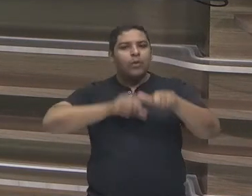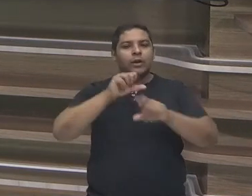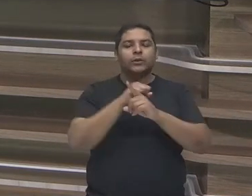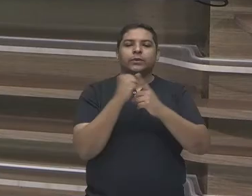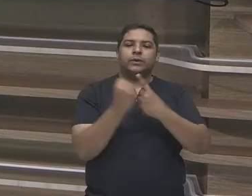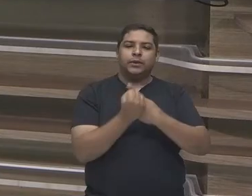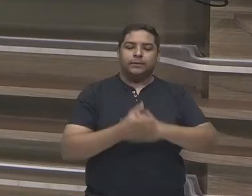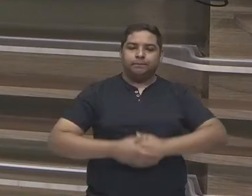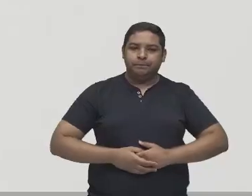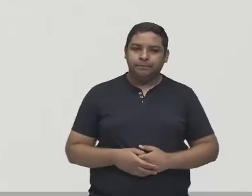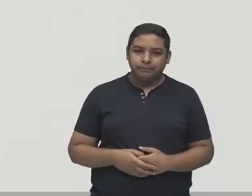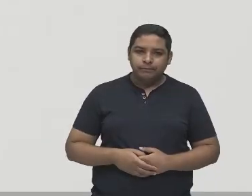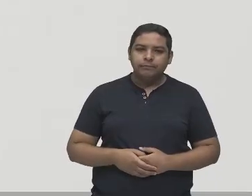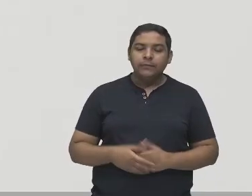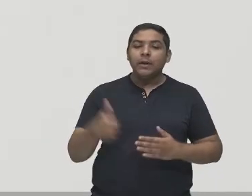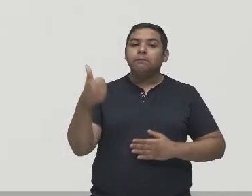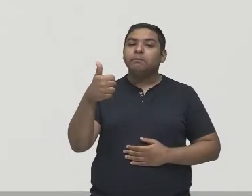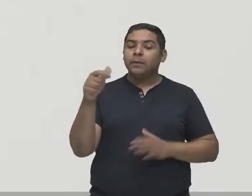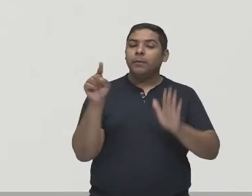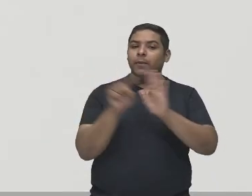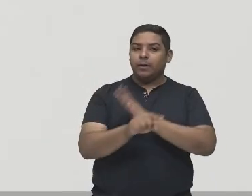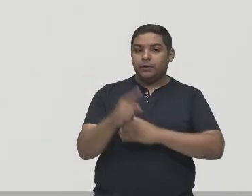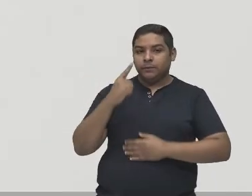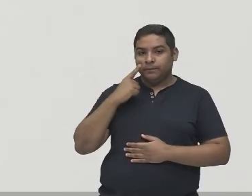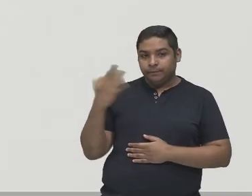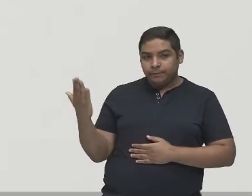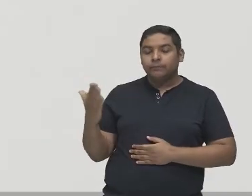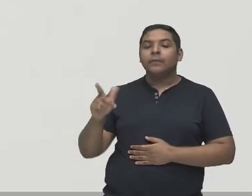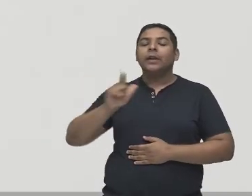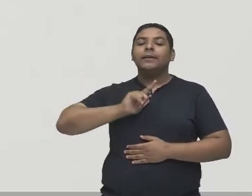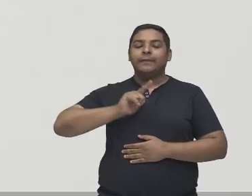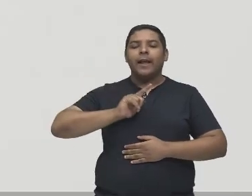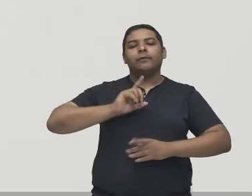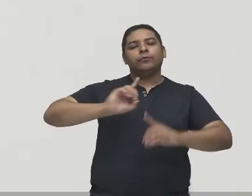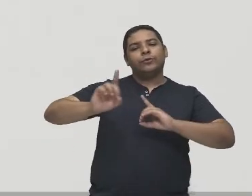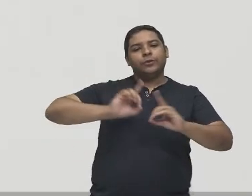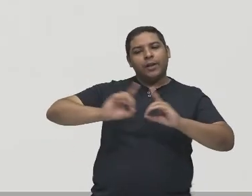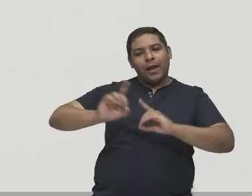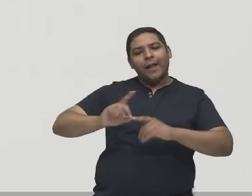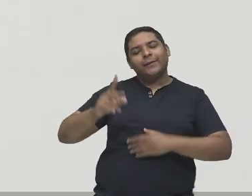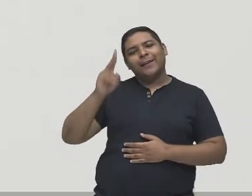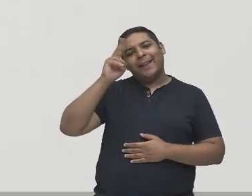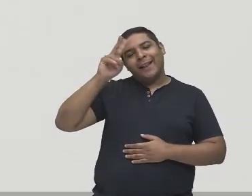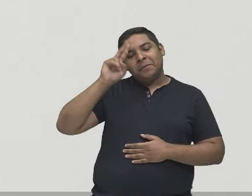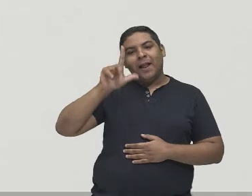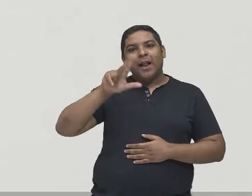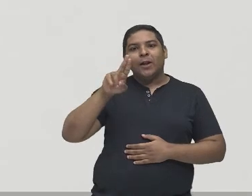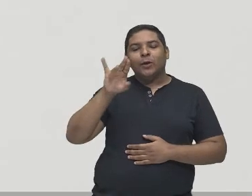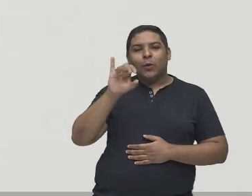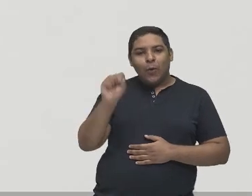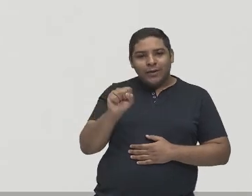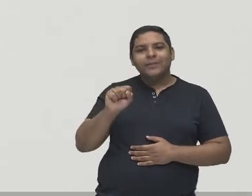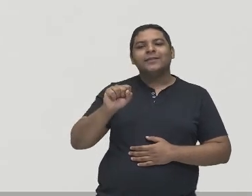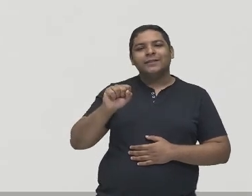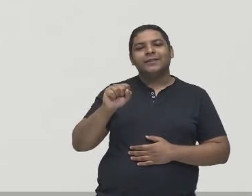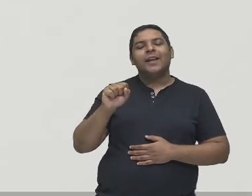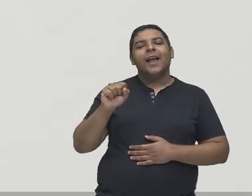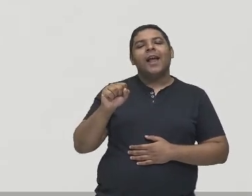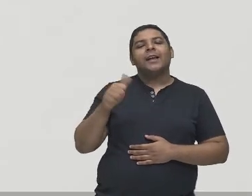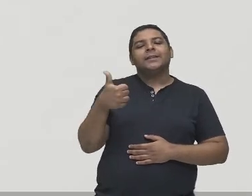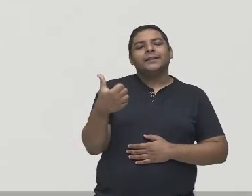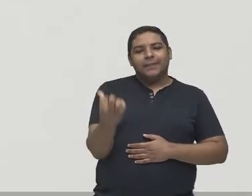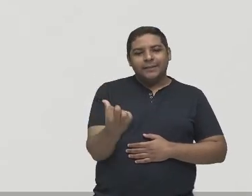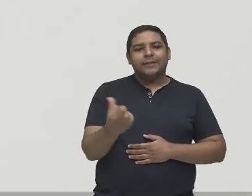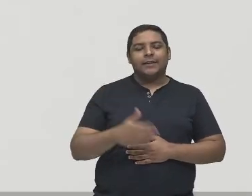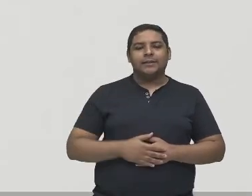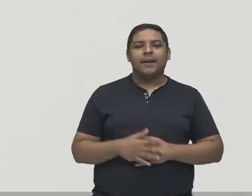disso. Então, a primeira questão diz aí, ó, tem um diálogo, né? Então, imagina se Luís XVI, gente, recebendo essa notícia. Volta lá para a